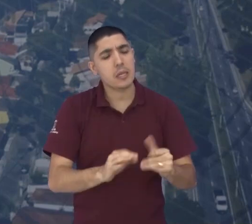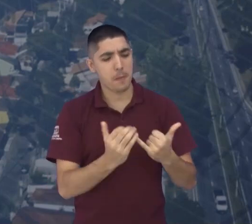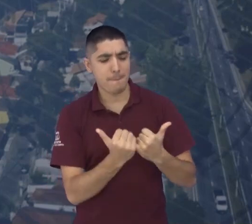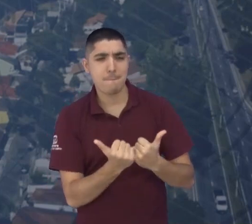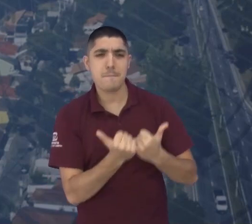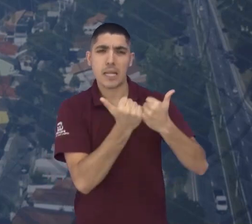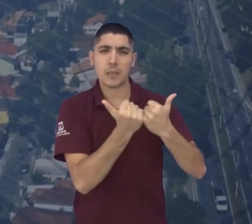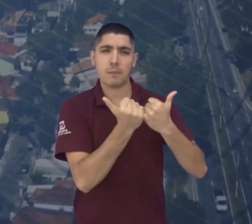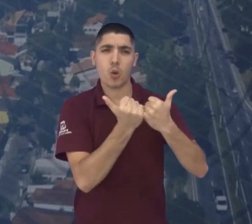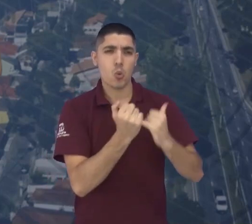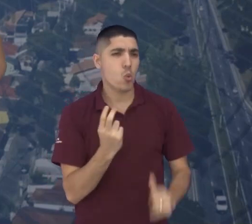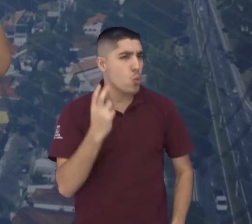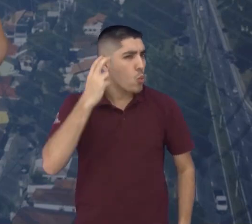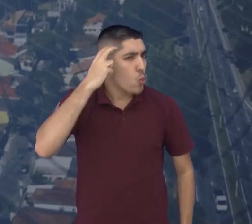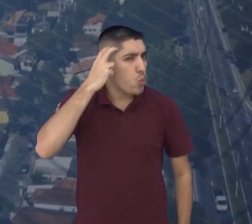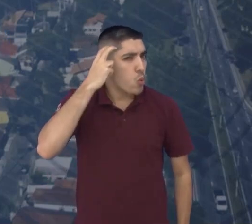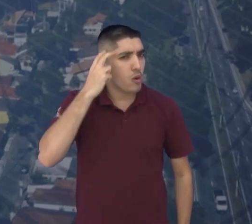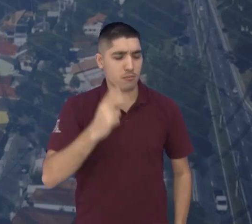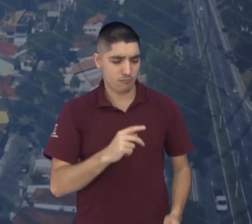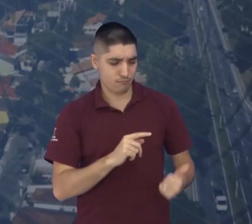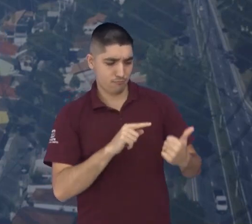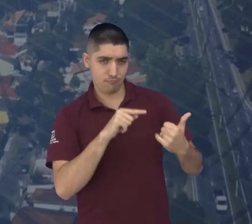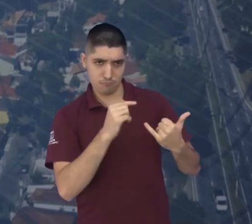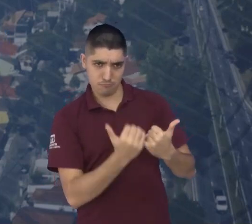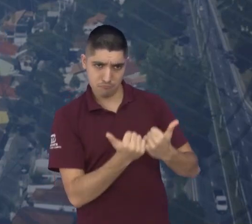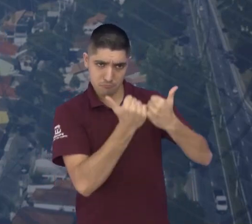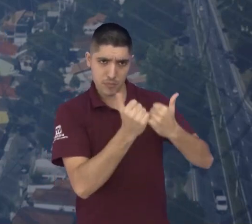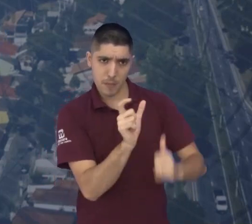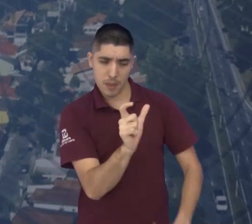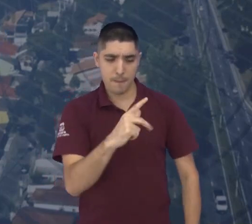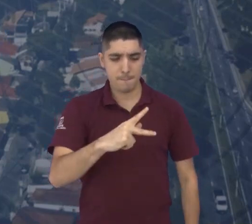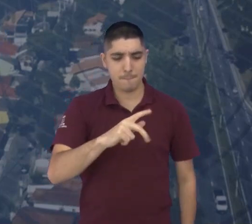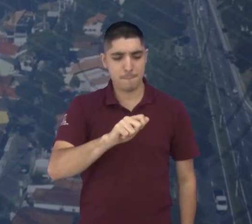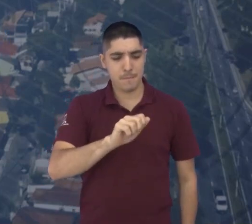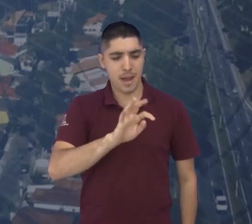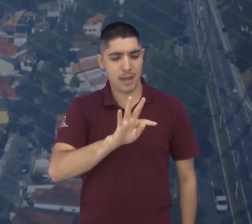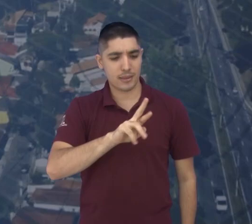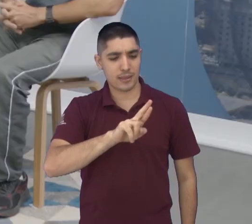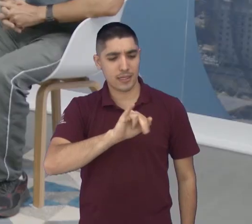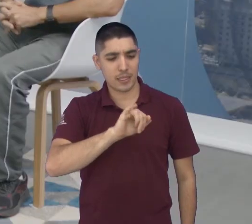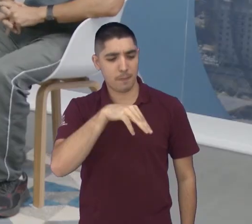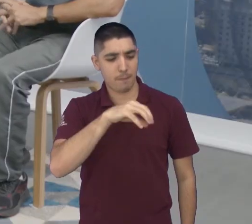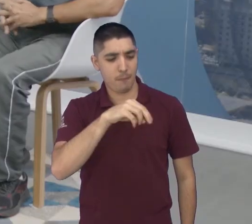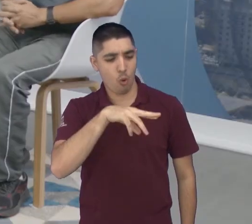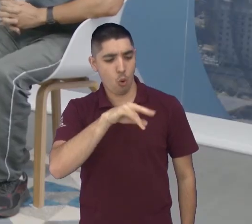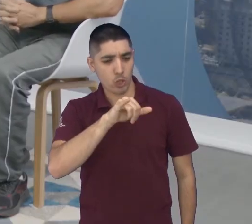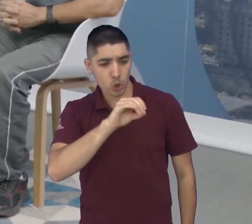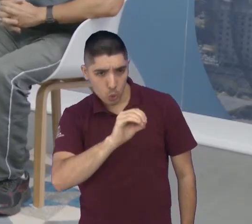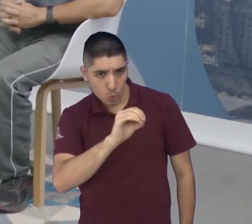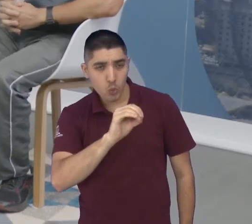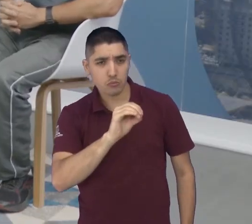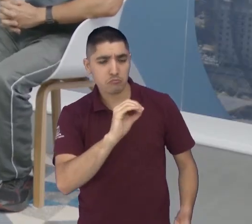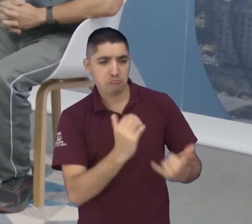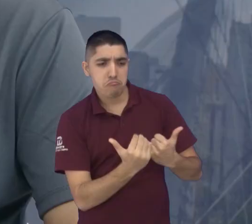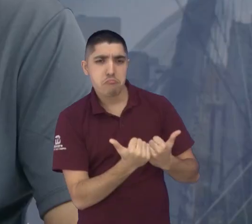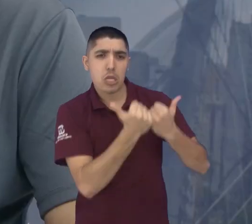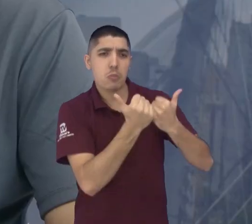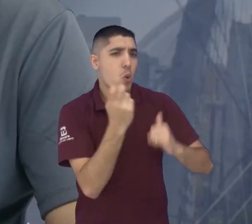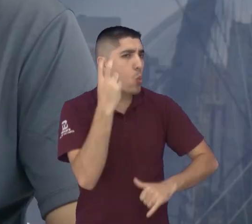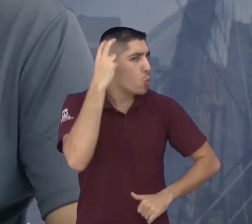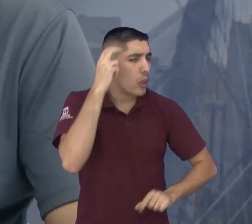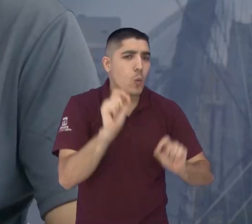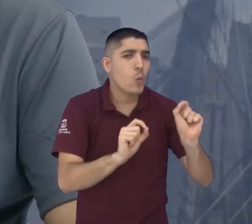patrimônio cultural, para a gente sintetizar para o pessoal de casa que está nos assistindo? Olha, a gente pode